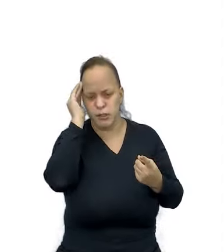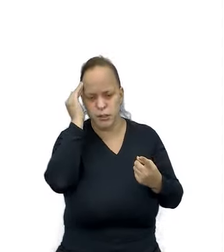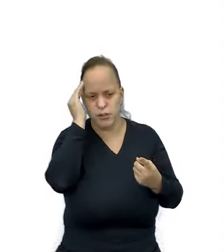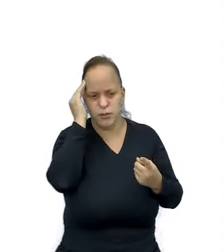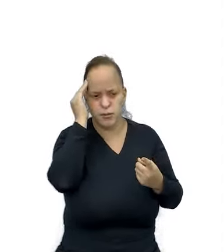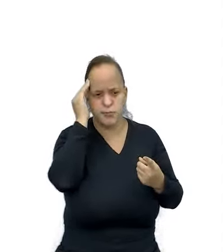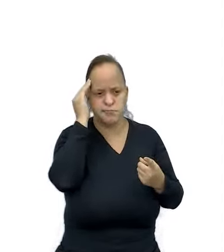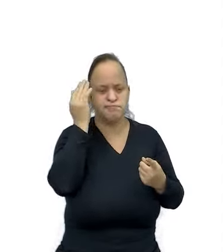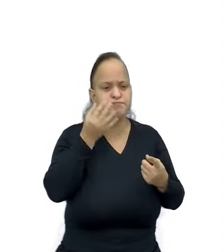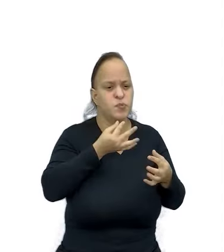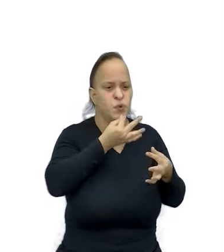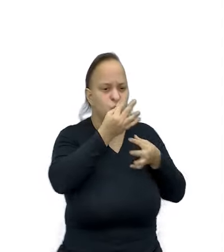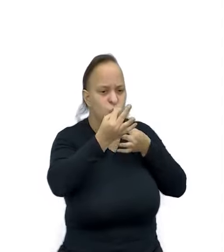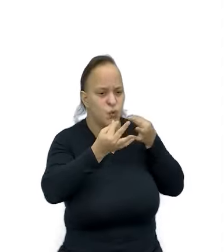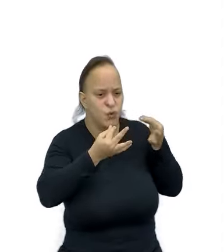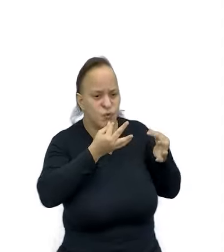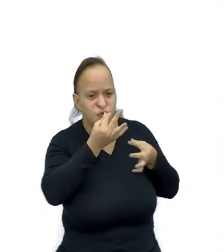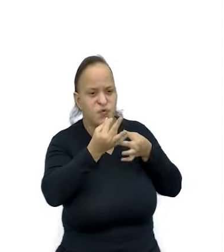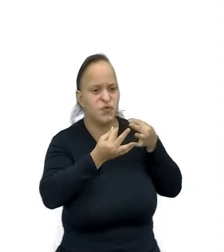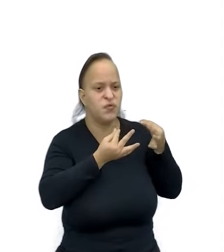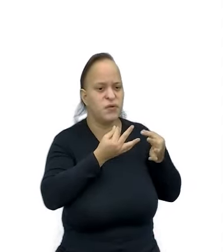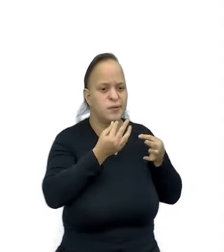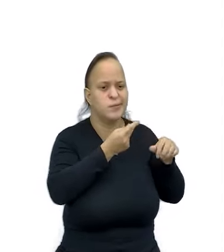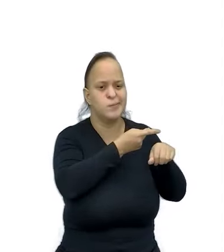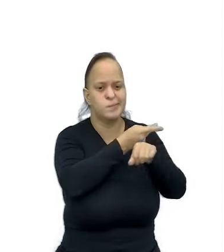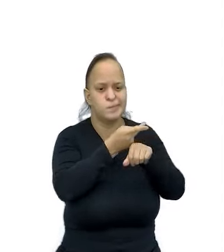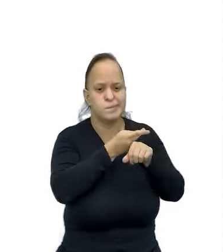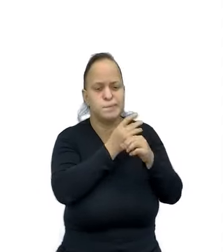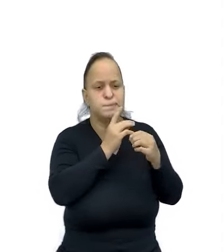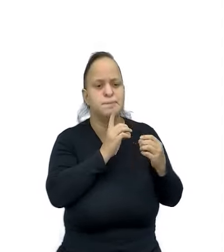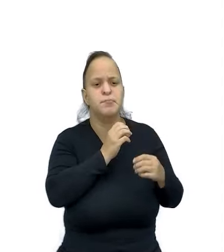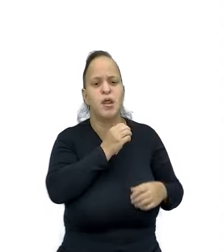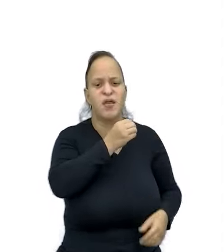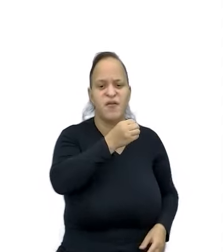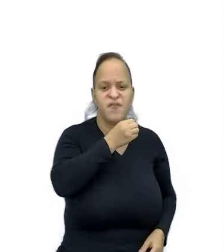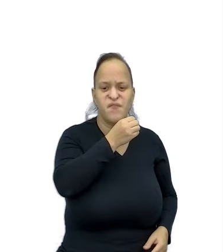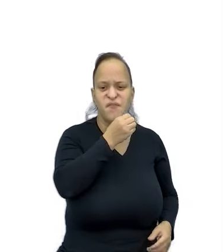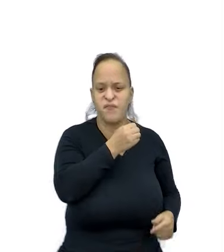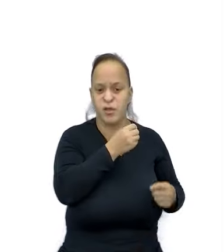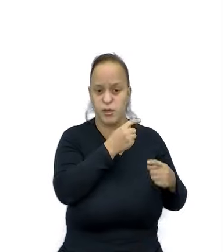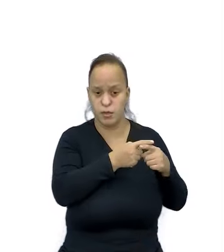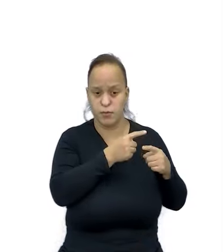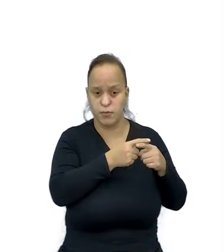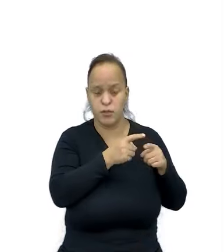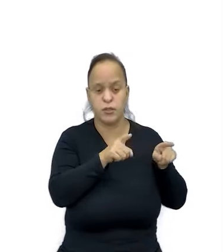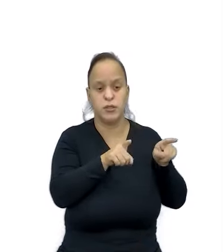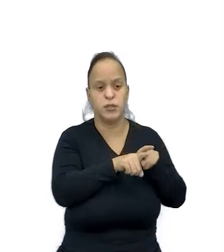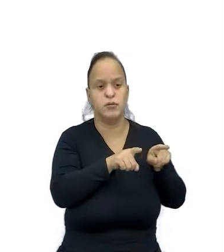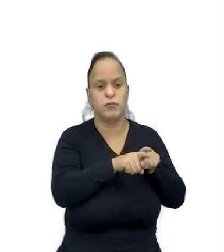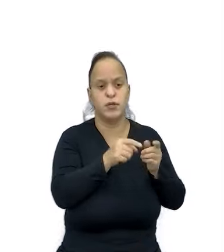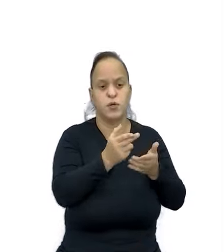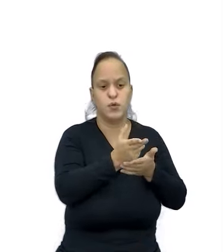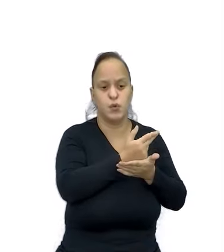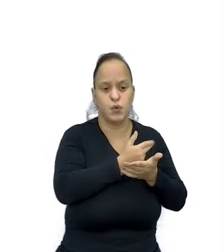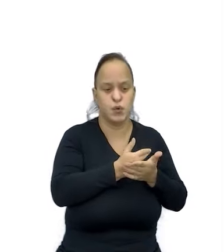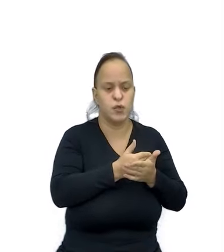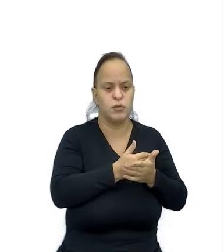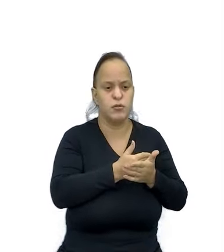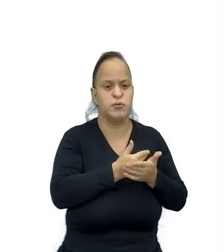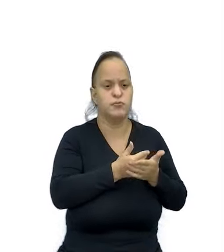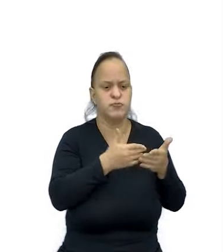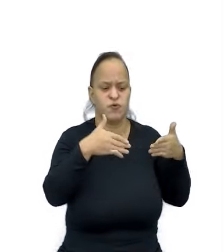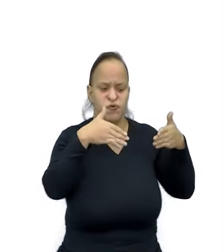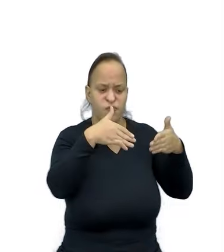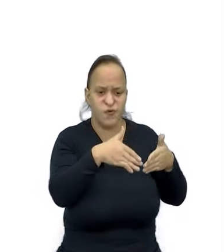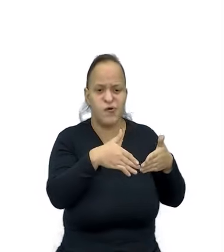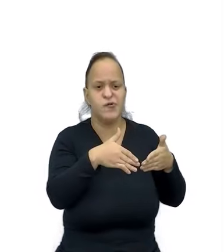de hipóteses também, né, por que se faz uma entrevista, qual é o objetivo, reflexões sobre o gênero trabalhado, tá? Para quem